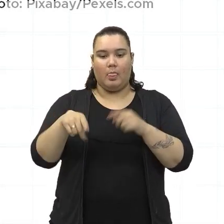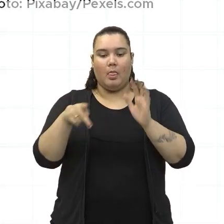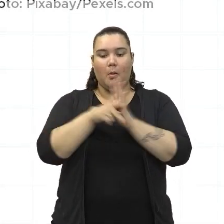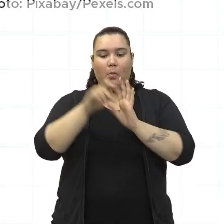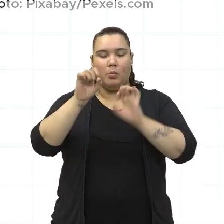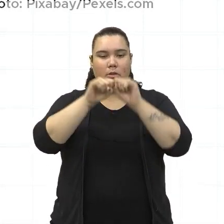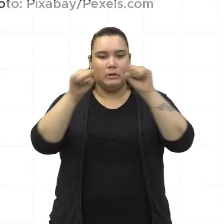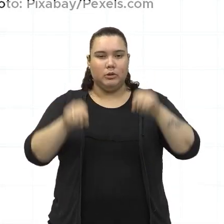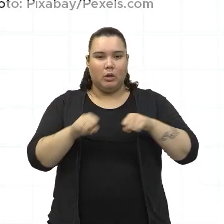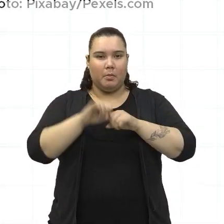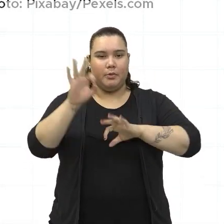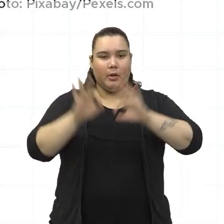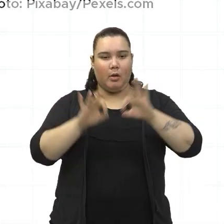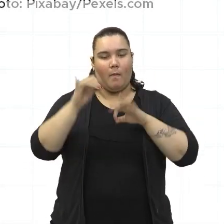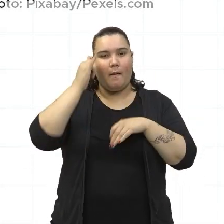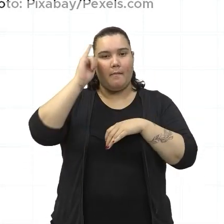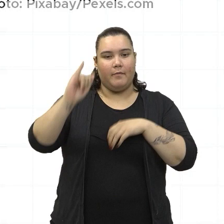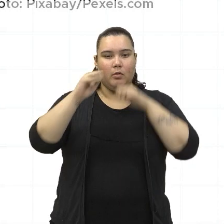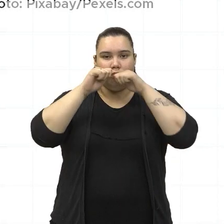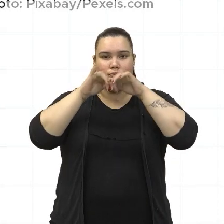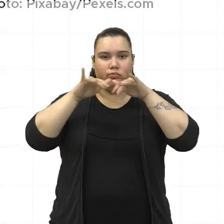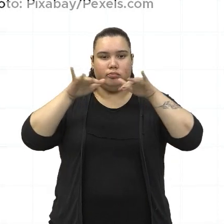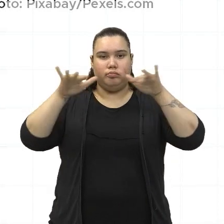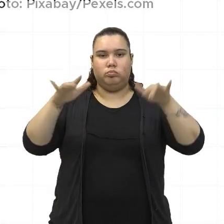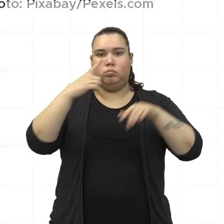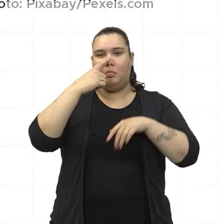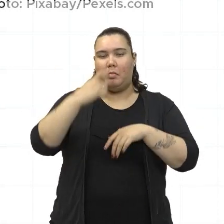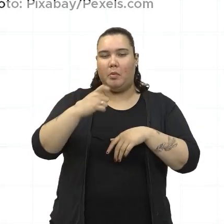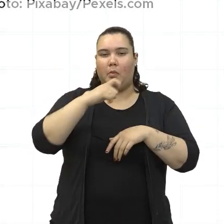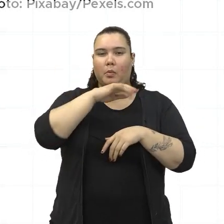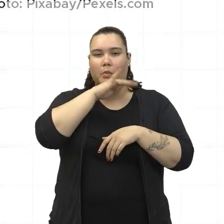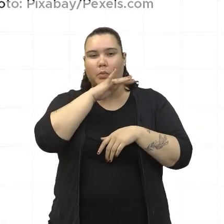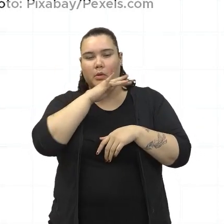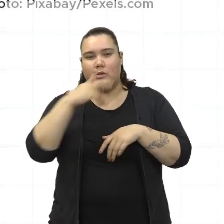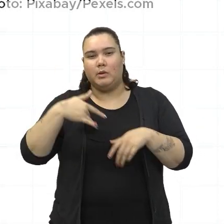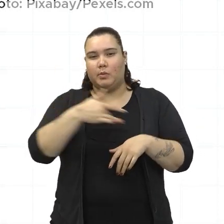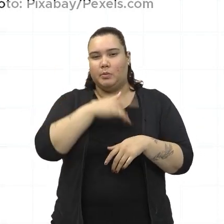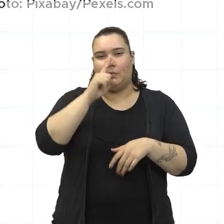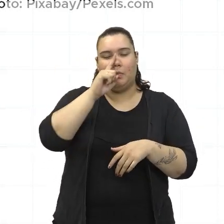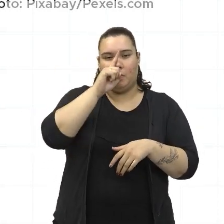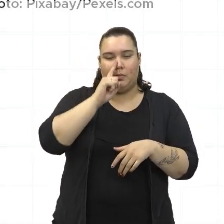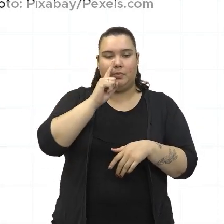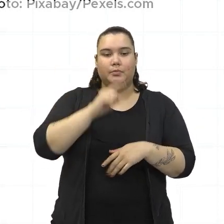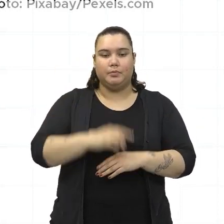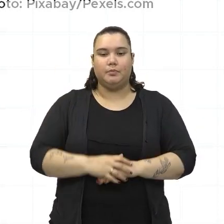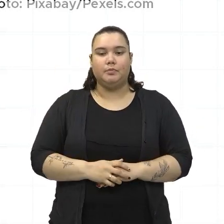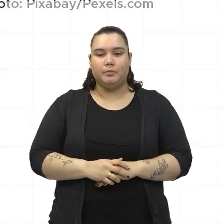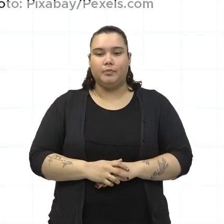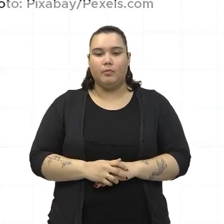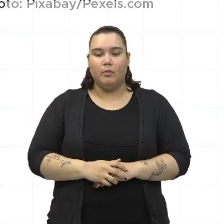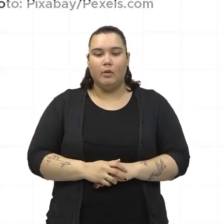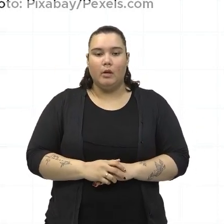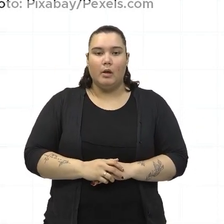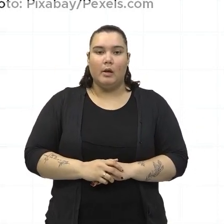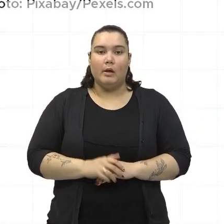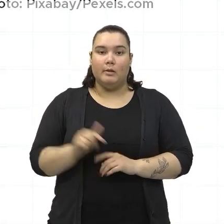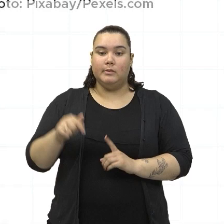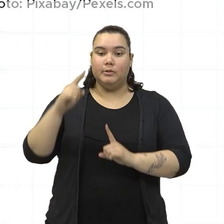de resfriamento e não emitem poluição, né? Esse tipo de usina nuclear, né, de usina de